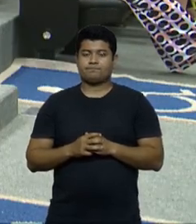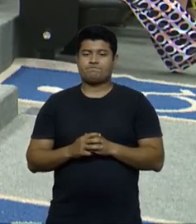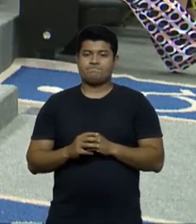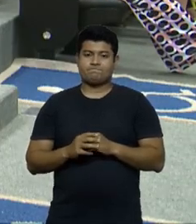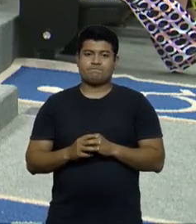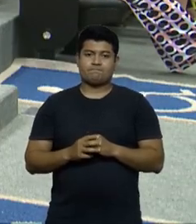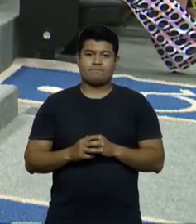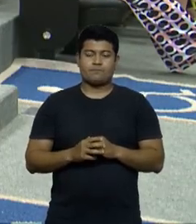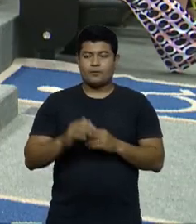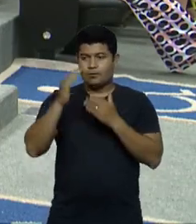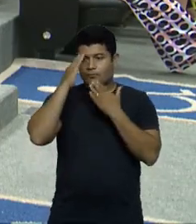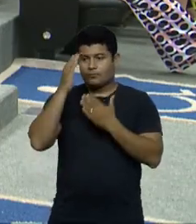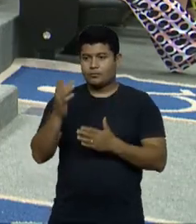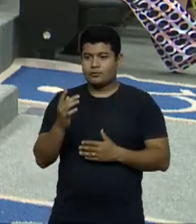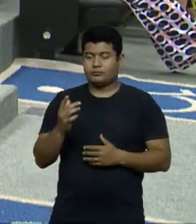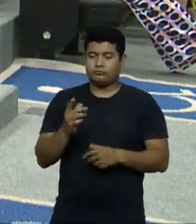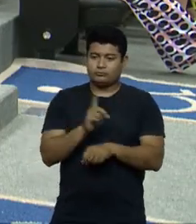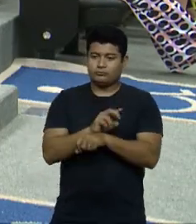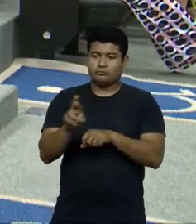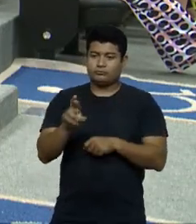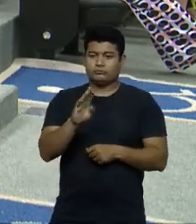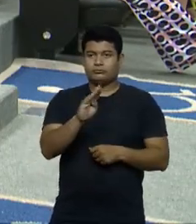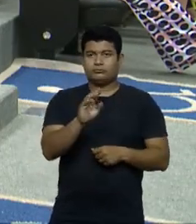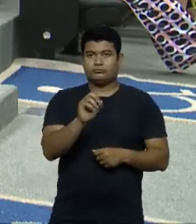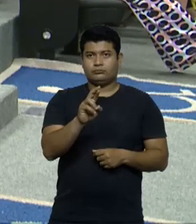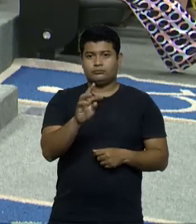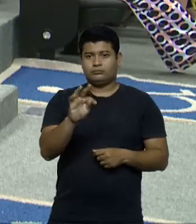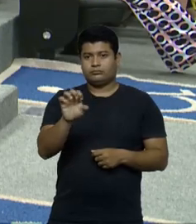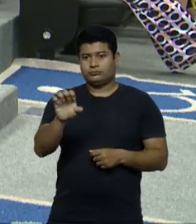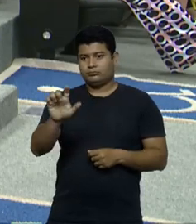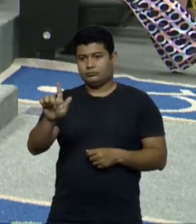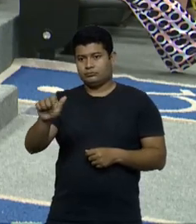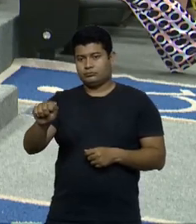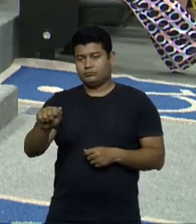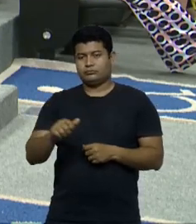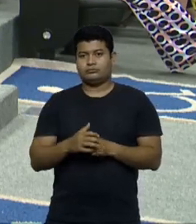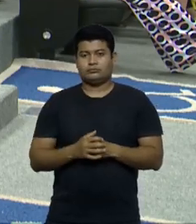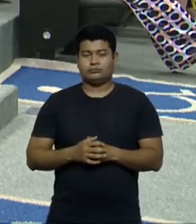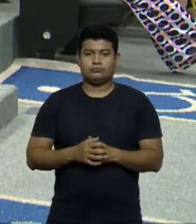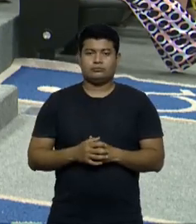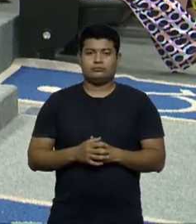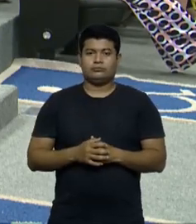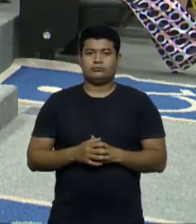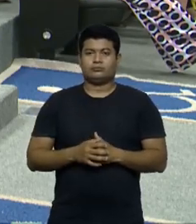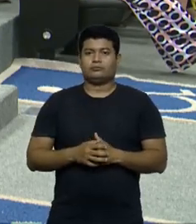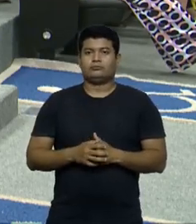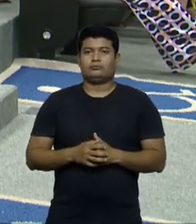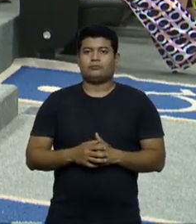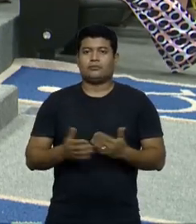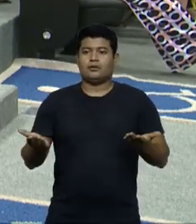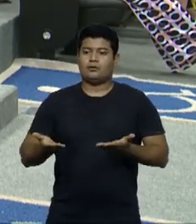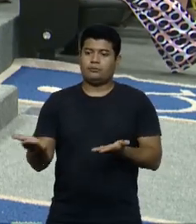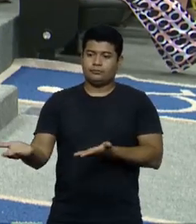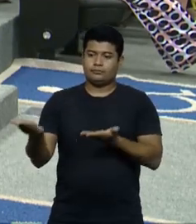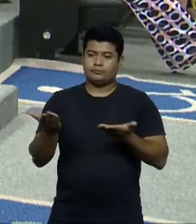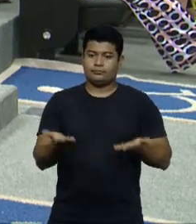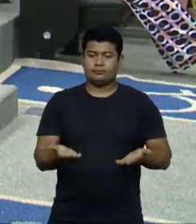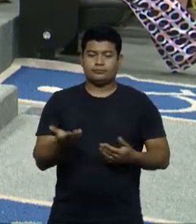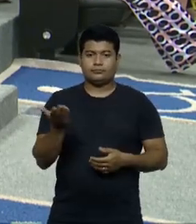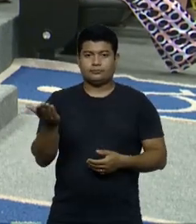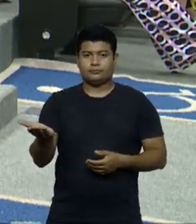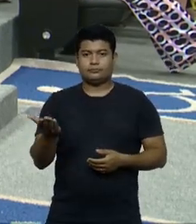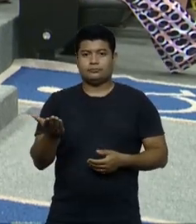Obrigada Dr pega ou Oi Ligar Dr barriga eu passo agora a palavra